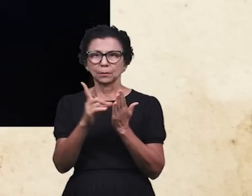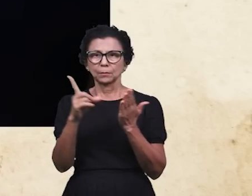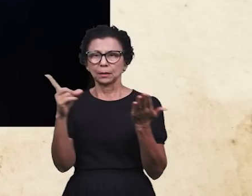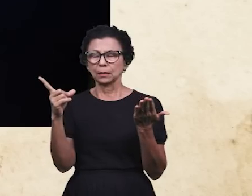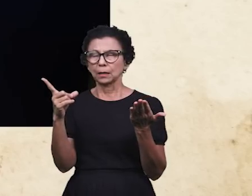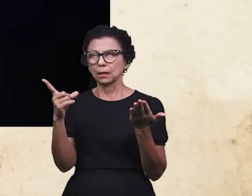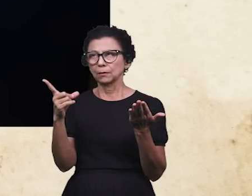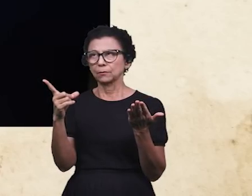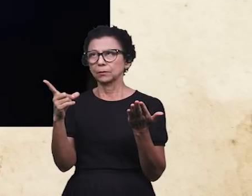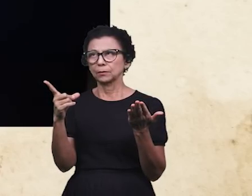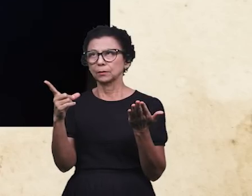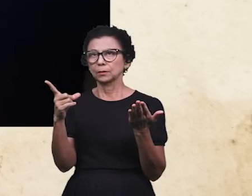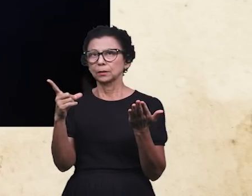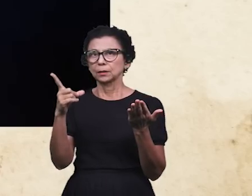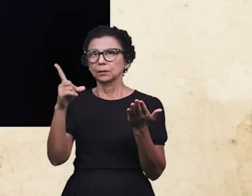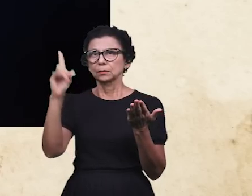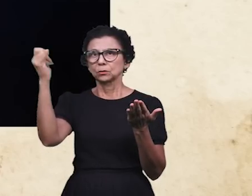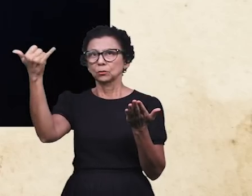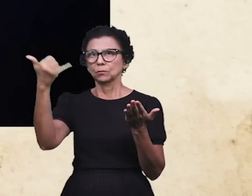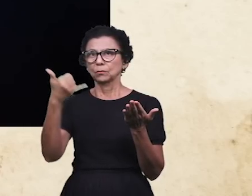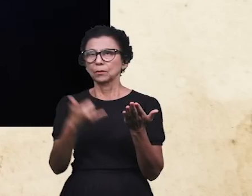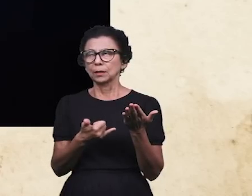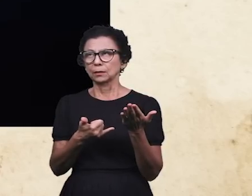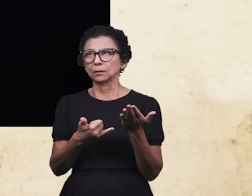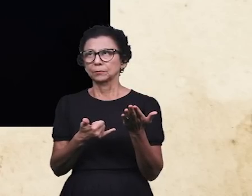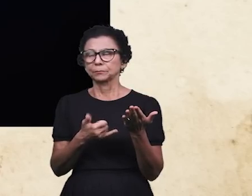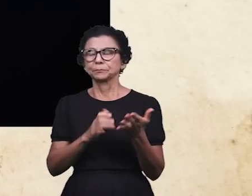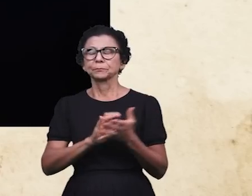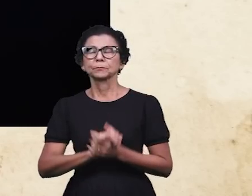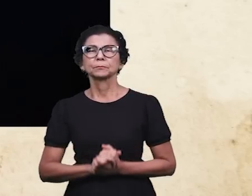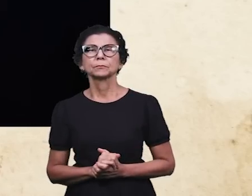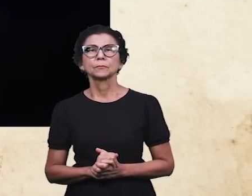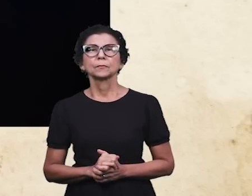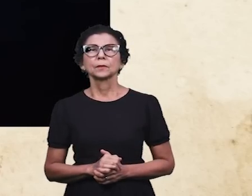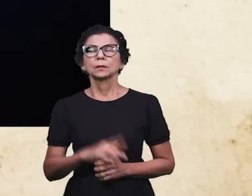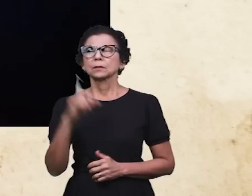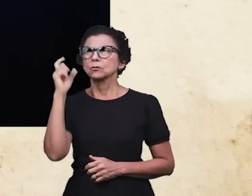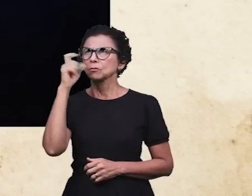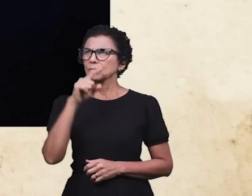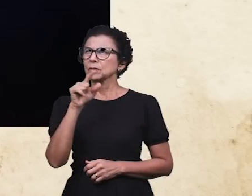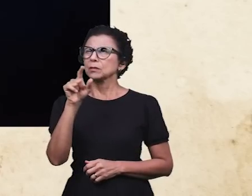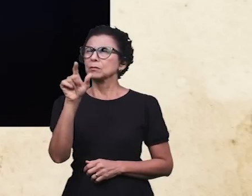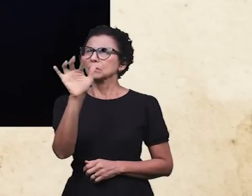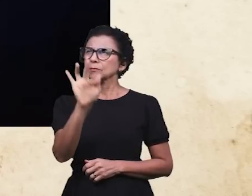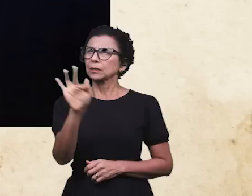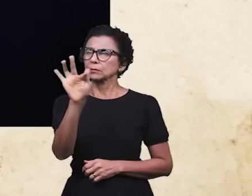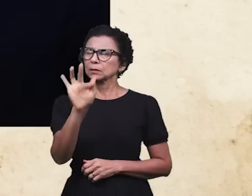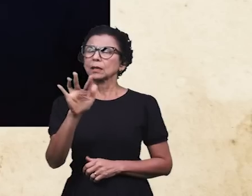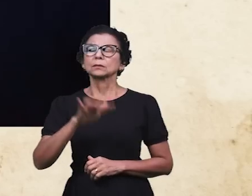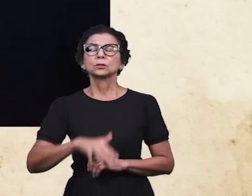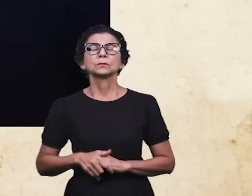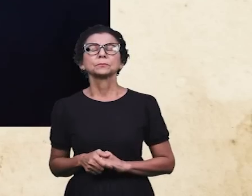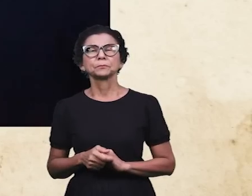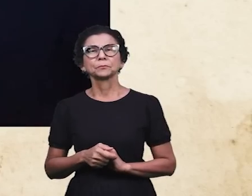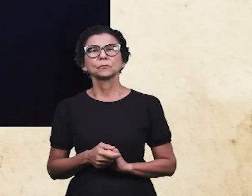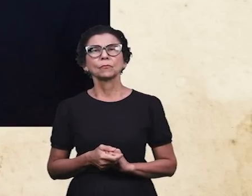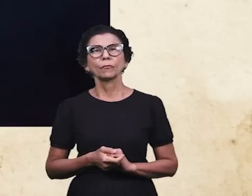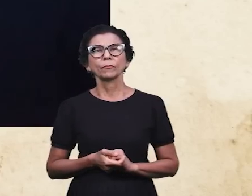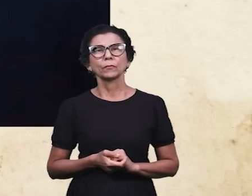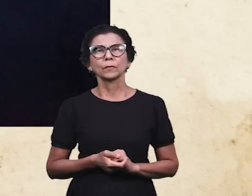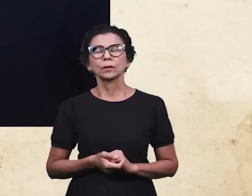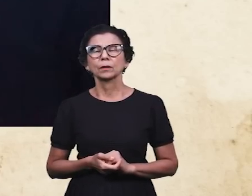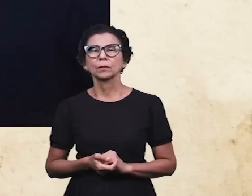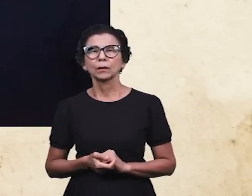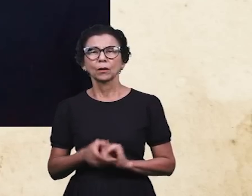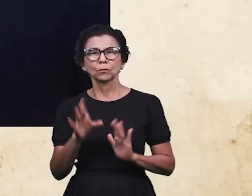Senhor, é um louvor sobre essa situação que eu estou passando na universidade? E Ele me deu uma palavra que está em Salmos 9, que diz: Eu